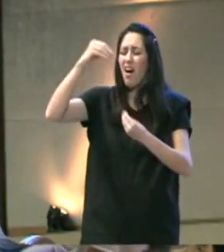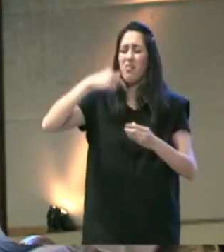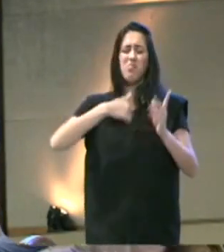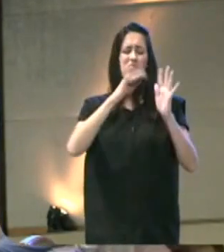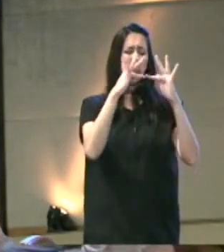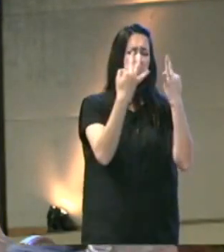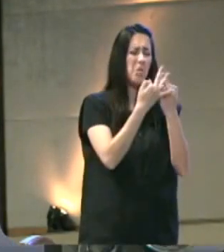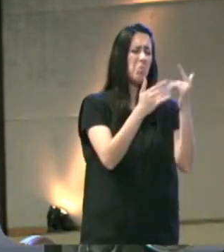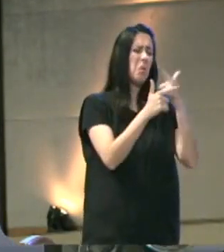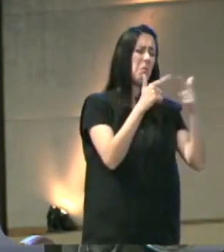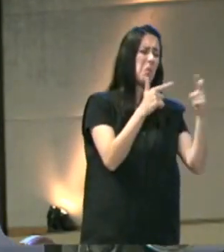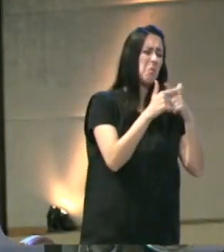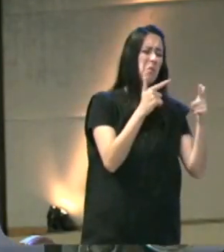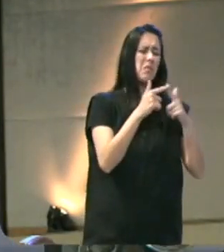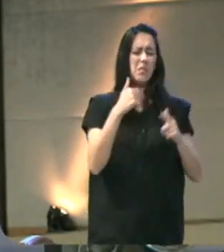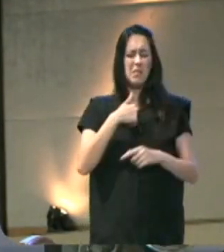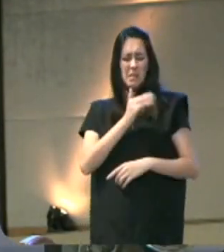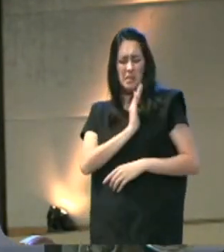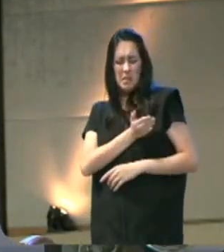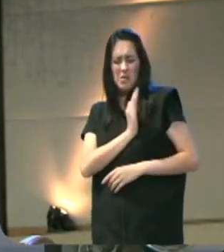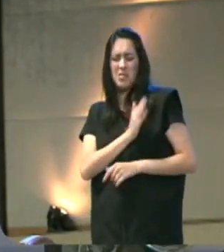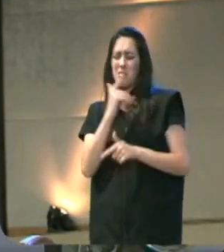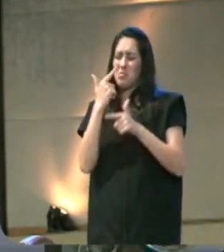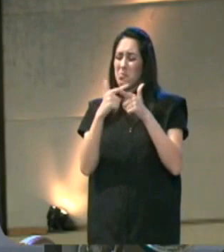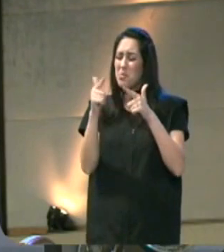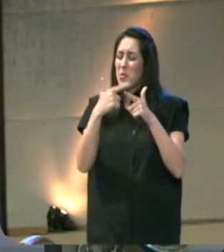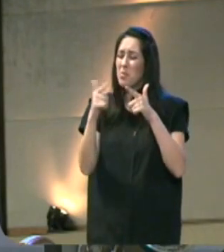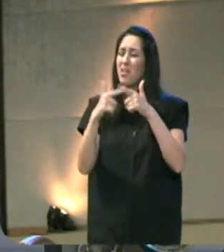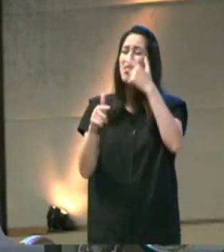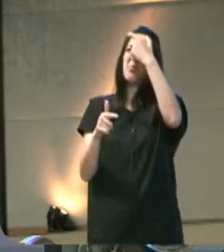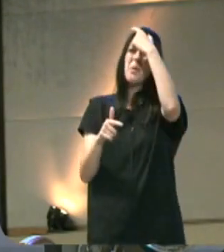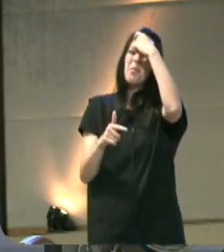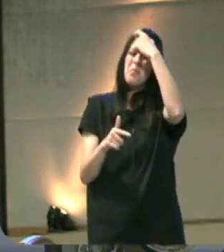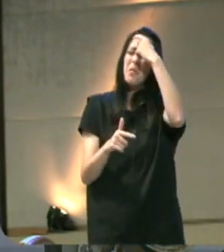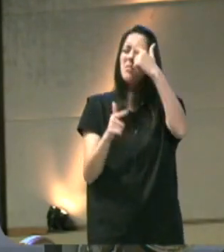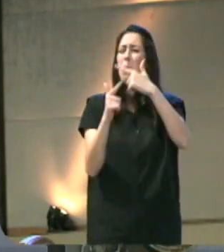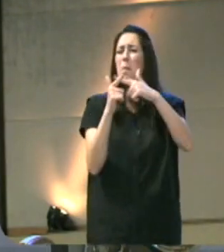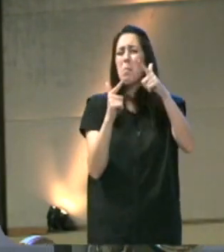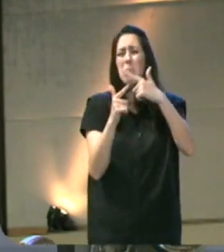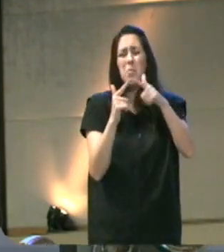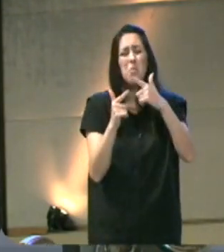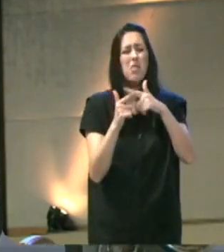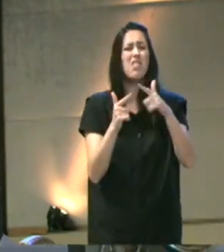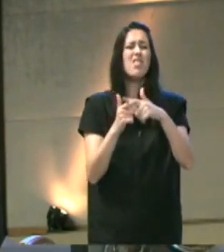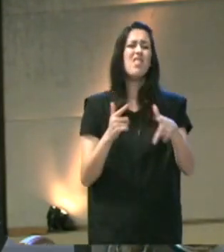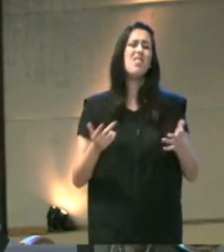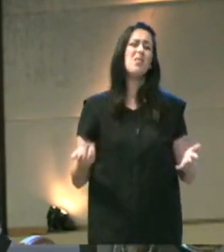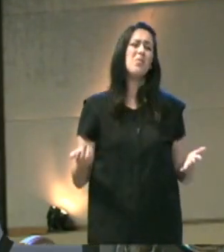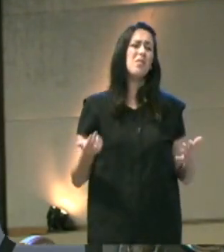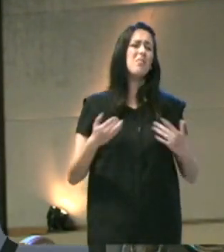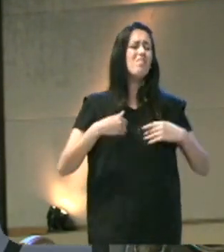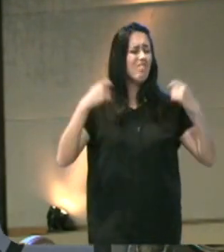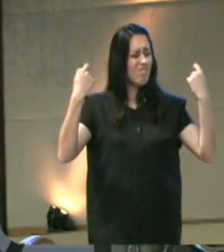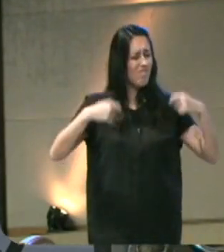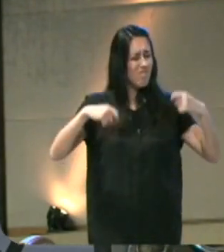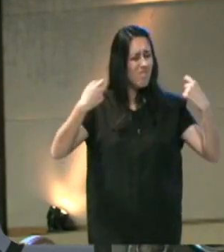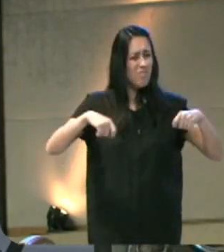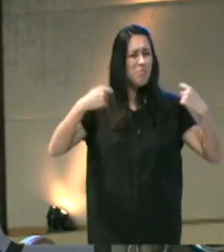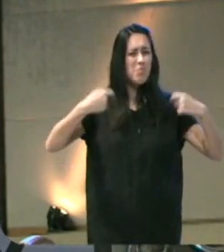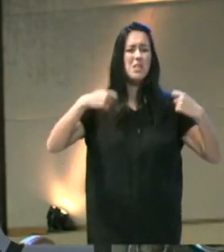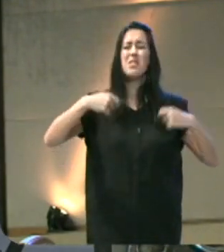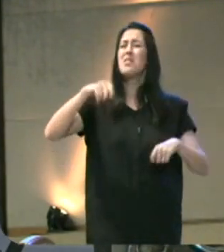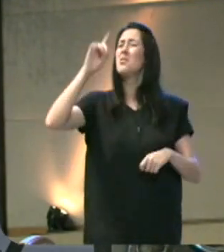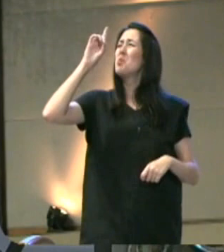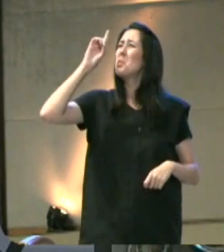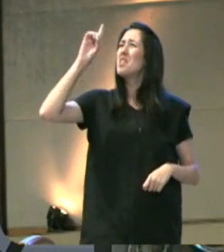meu coração está assim, minha mente está desse jeito. Eu preciso de uma intervenção do